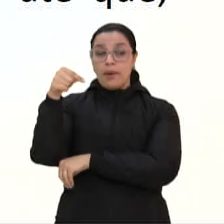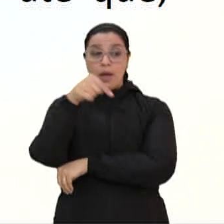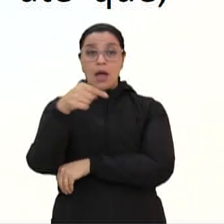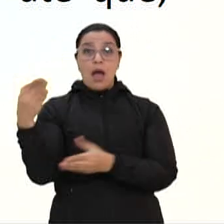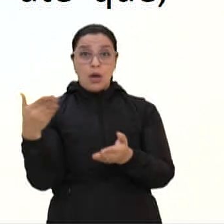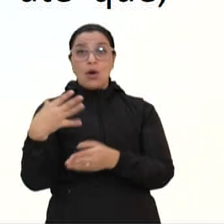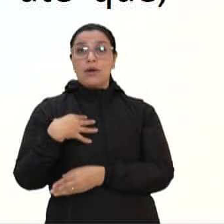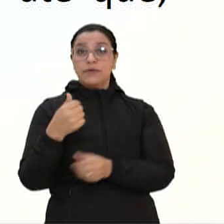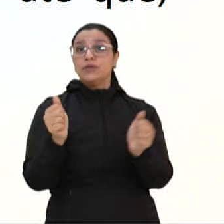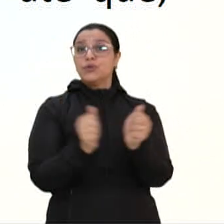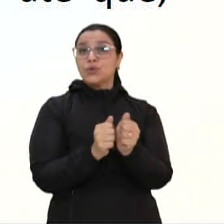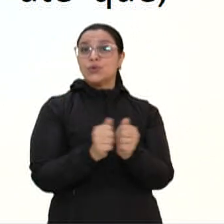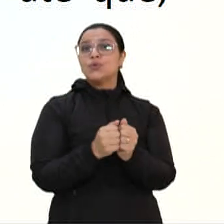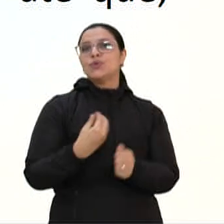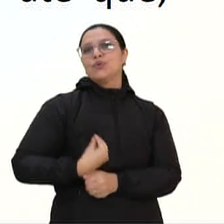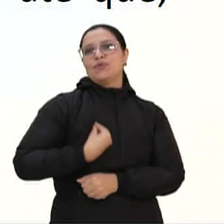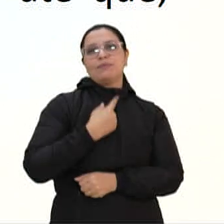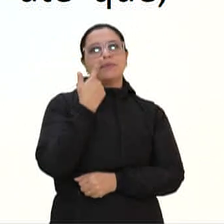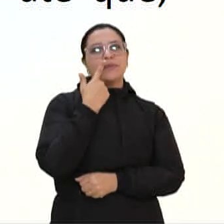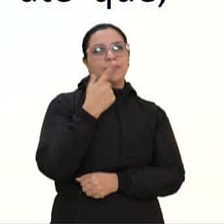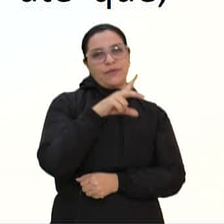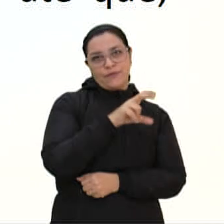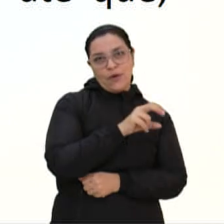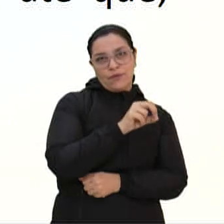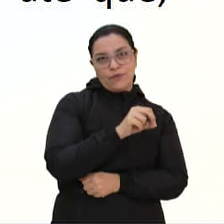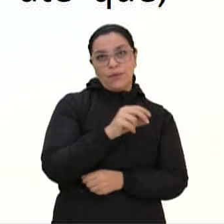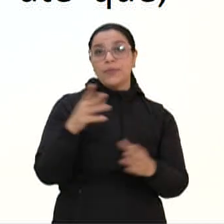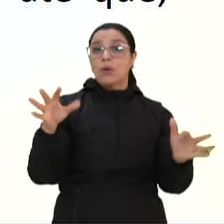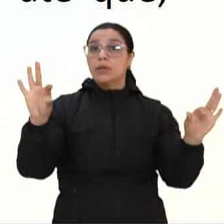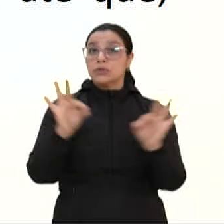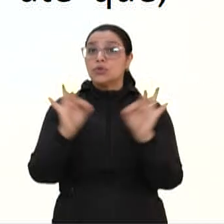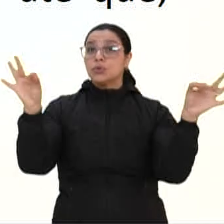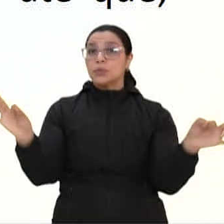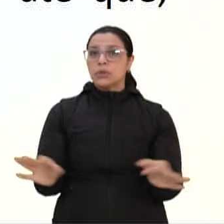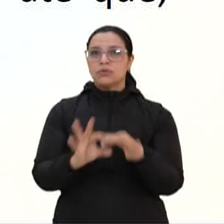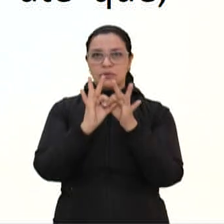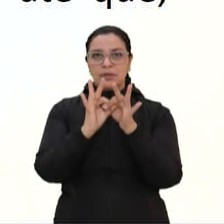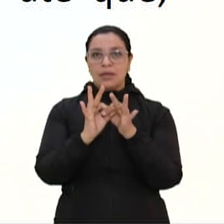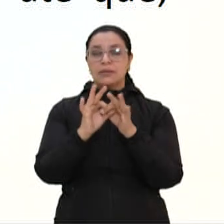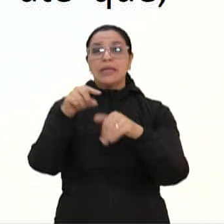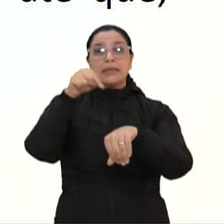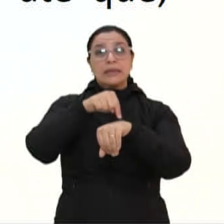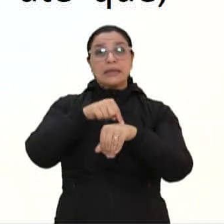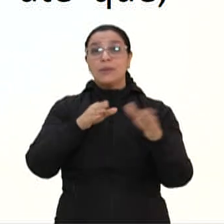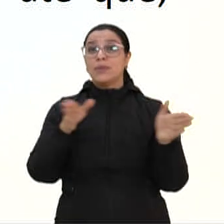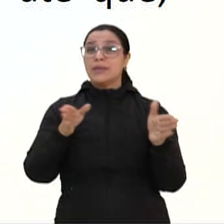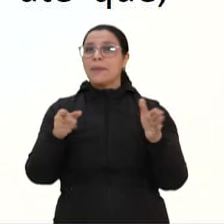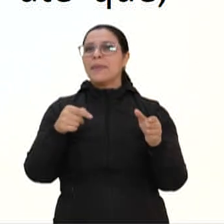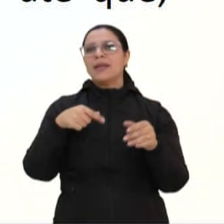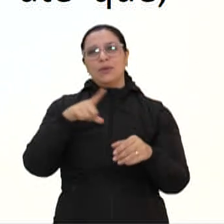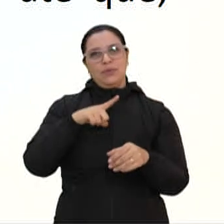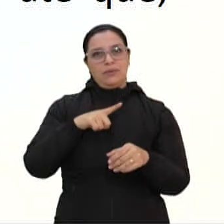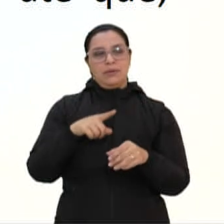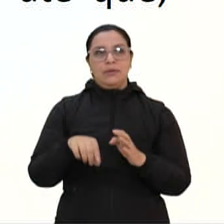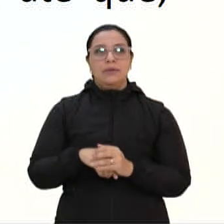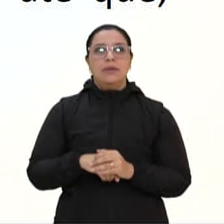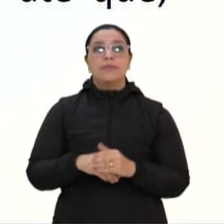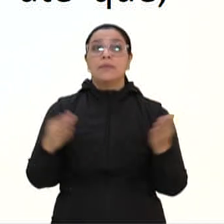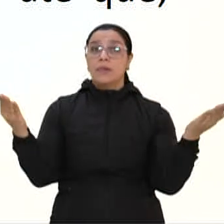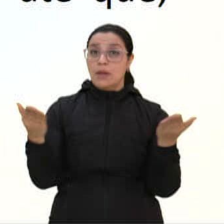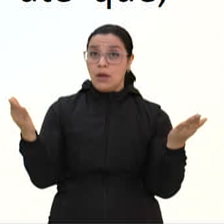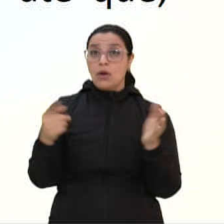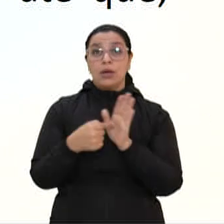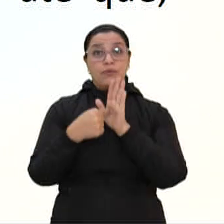Europa. Conjunções subordinadas temporais, indicadoras de circunstâncias de tempo. E aqui